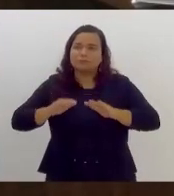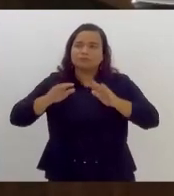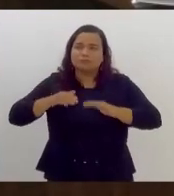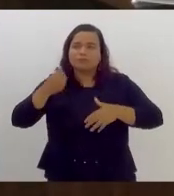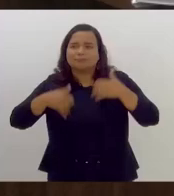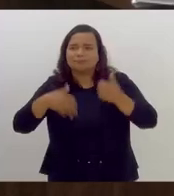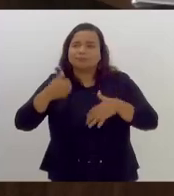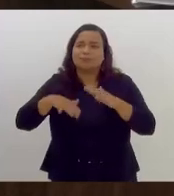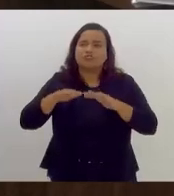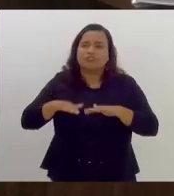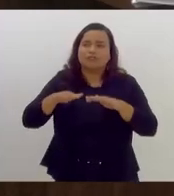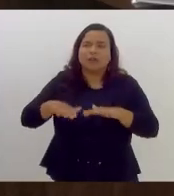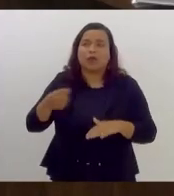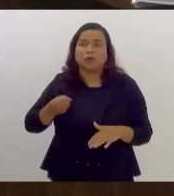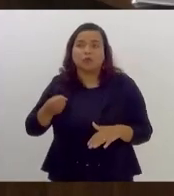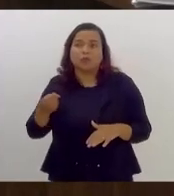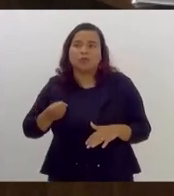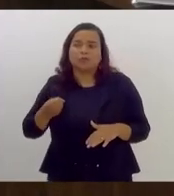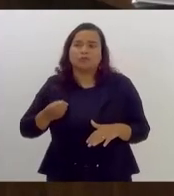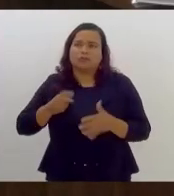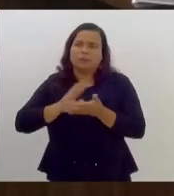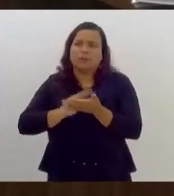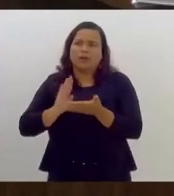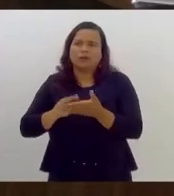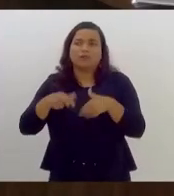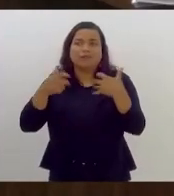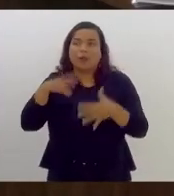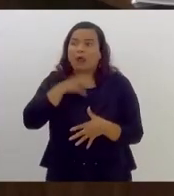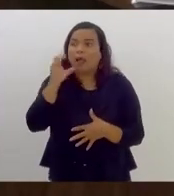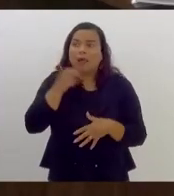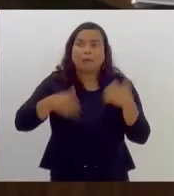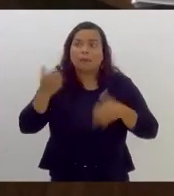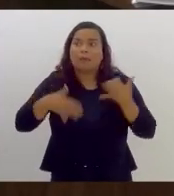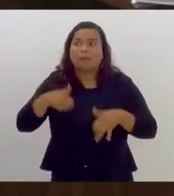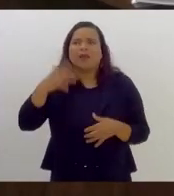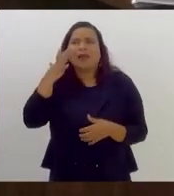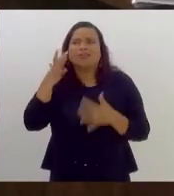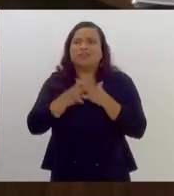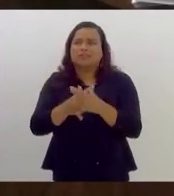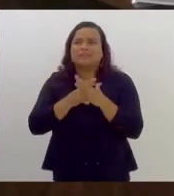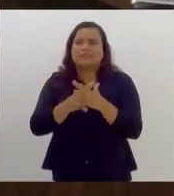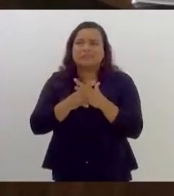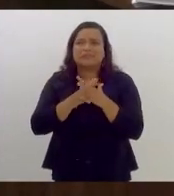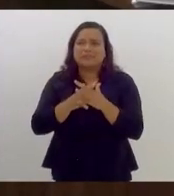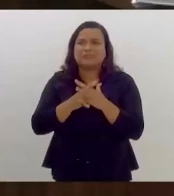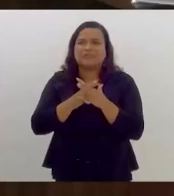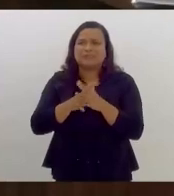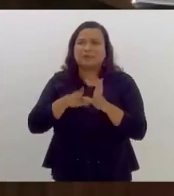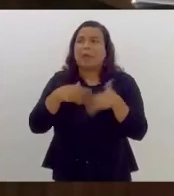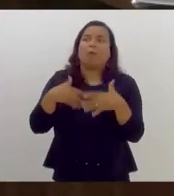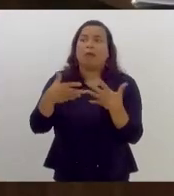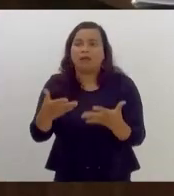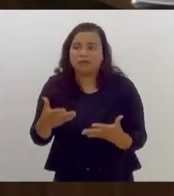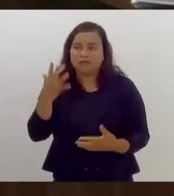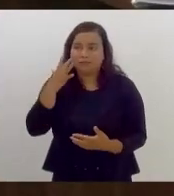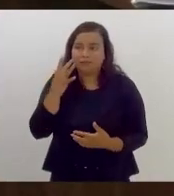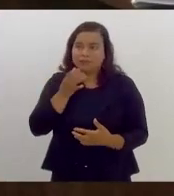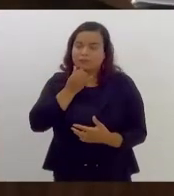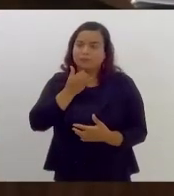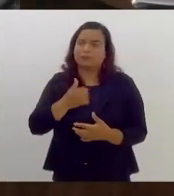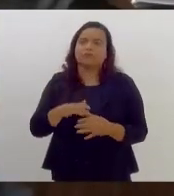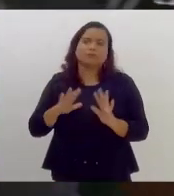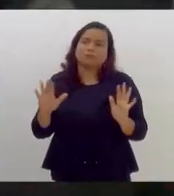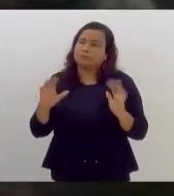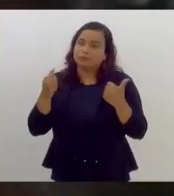pauta, porque o senhor falou numa velocidade muito grande, eu acho que ficou aí um certo atropelo. Só isso. Não, eu